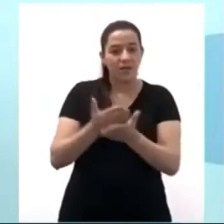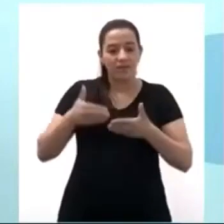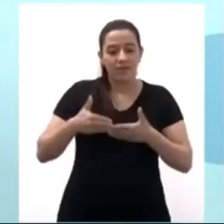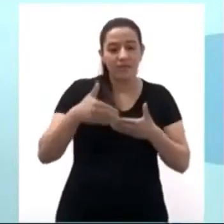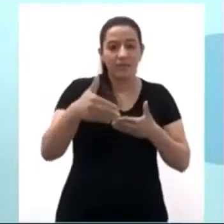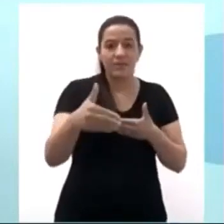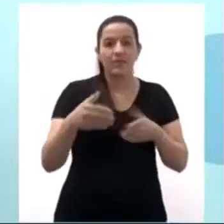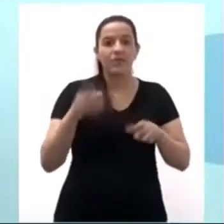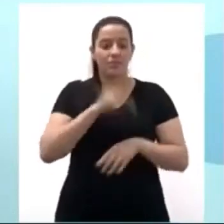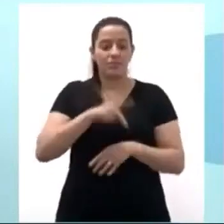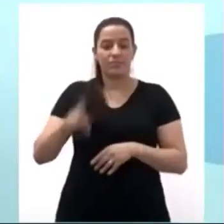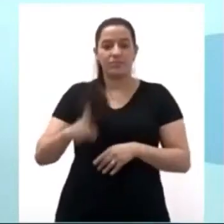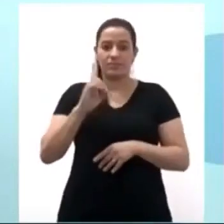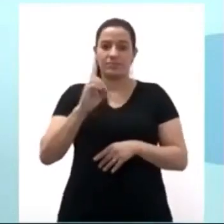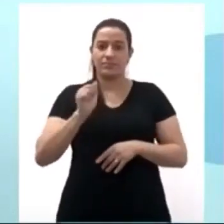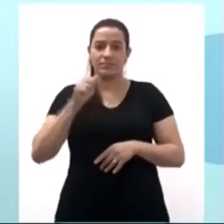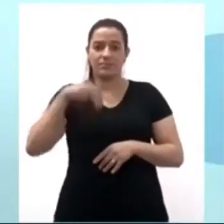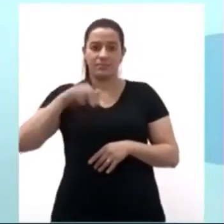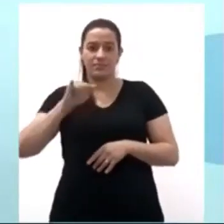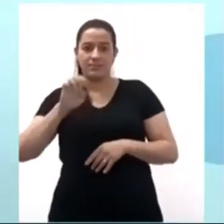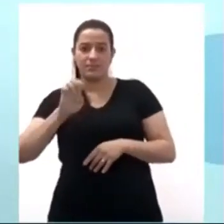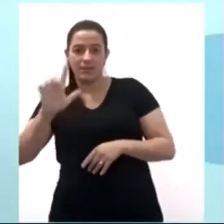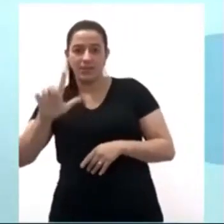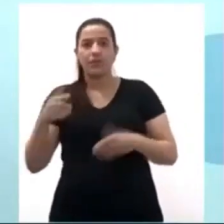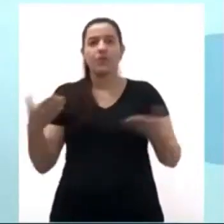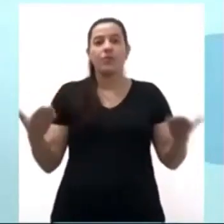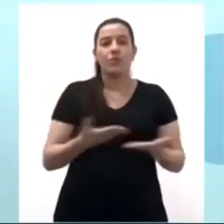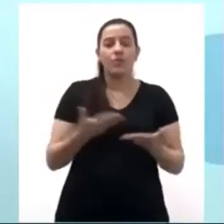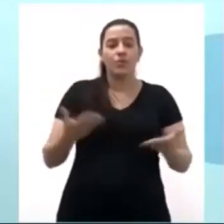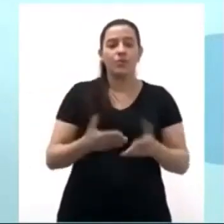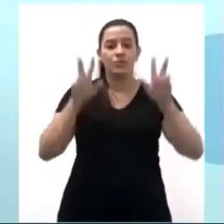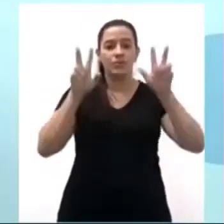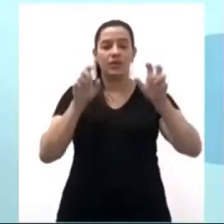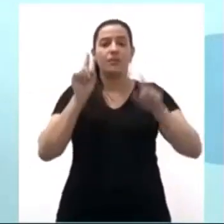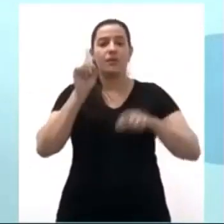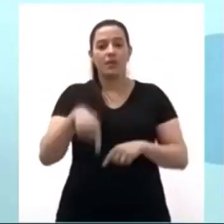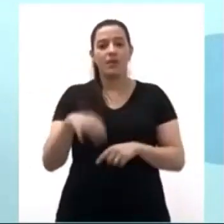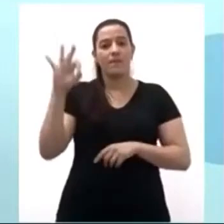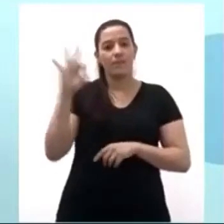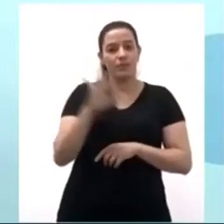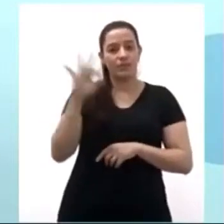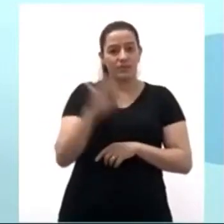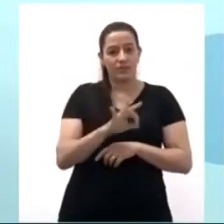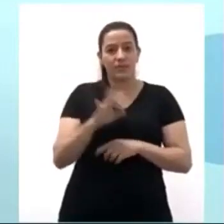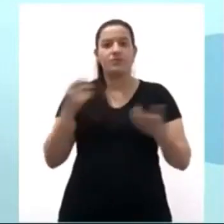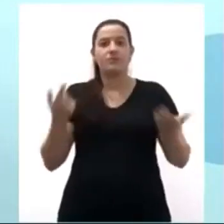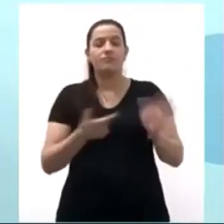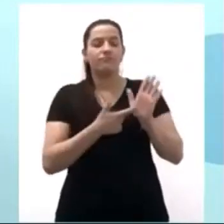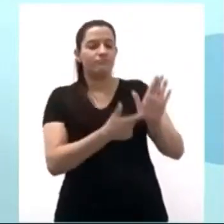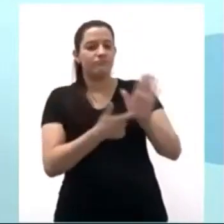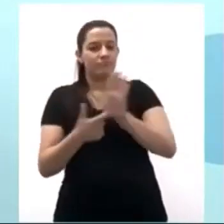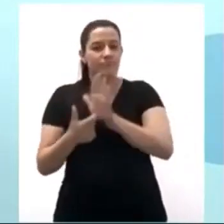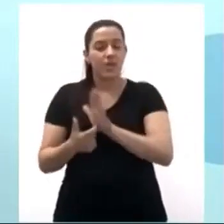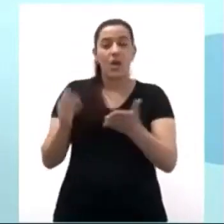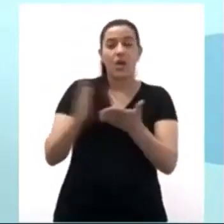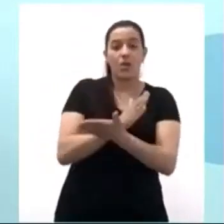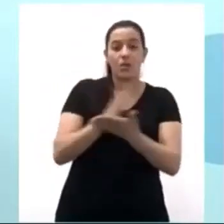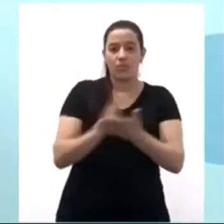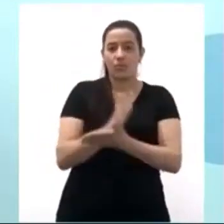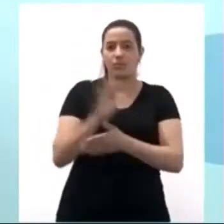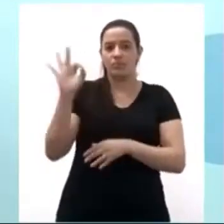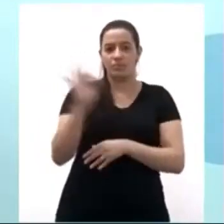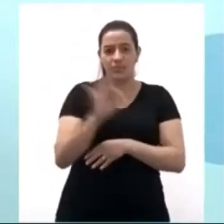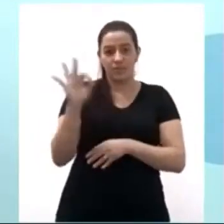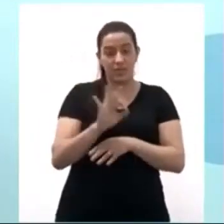professor Daniel hoje o tema vai ser sobre porcentagem ele vai trazer para vocês as representações algumas porcentagens